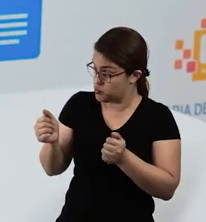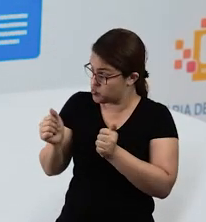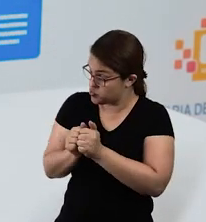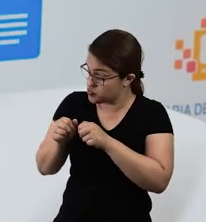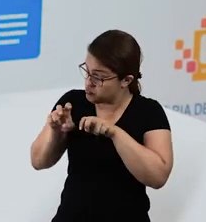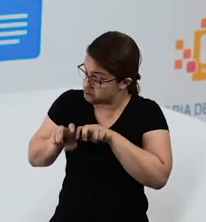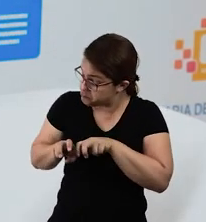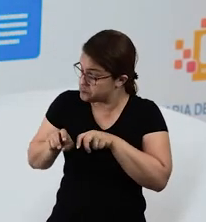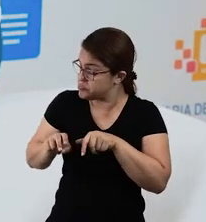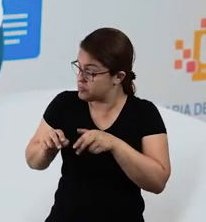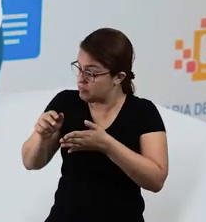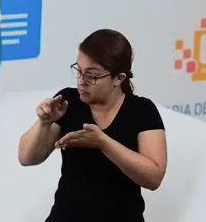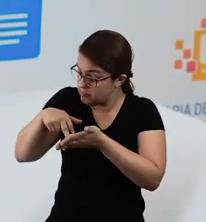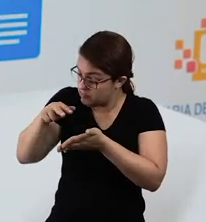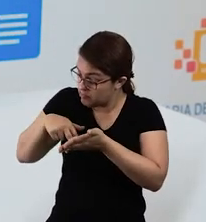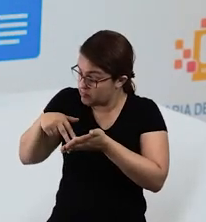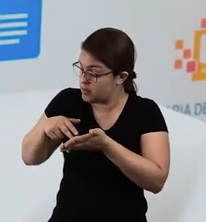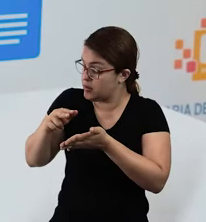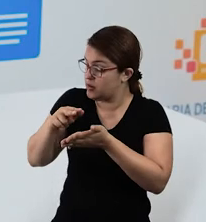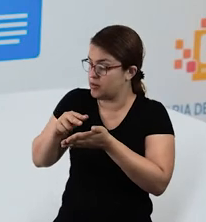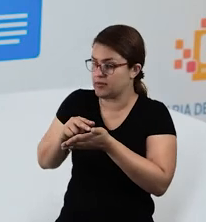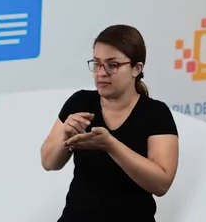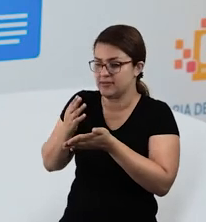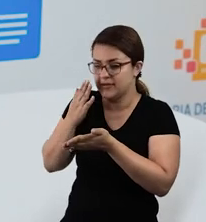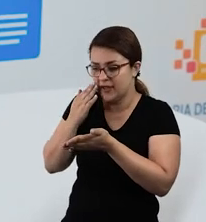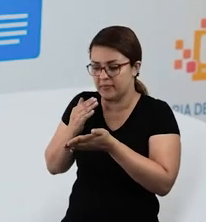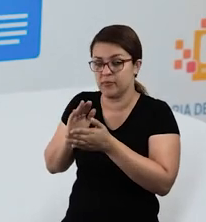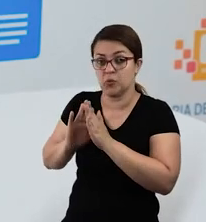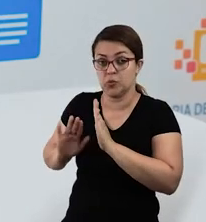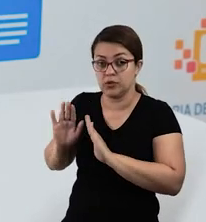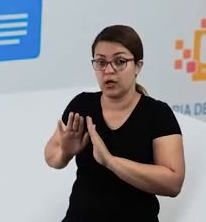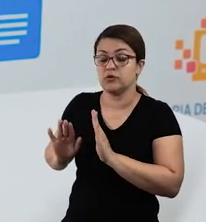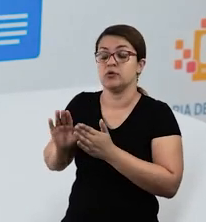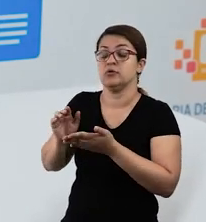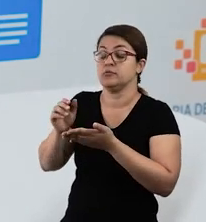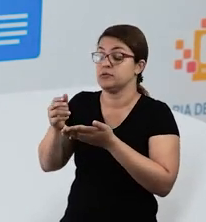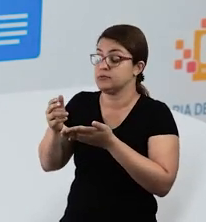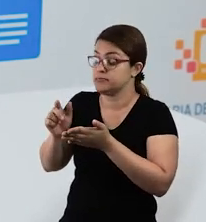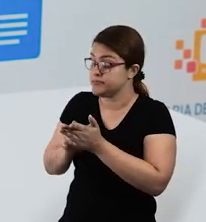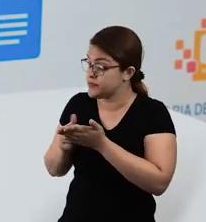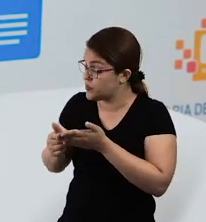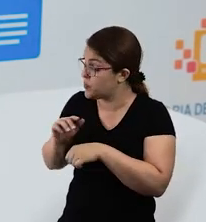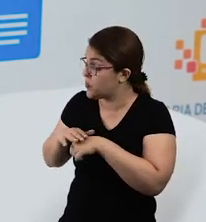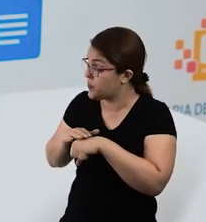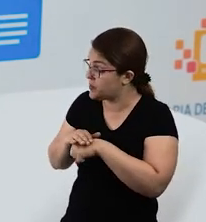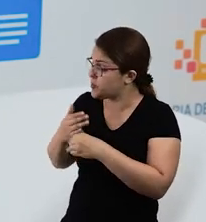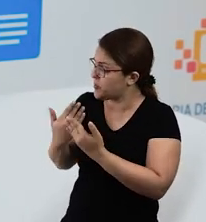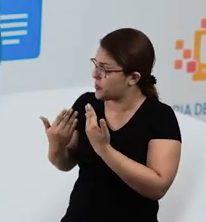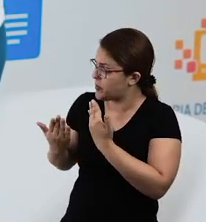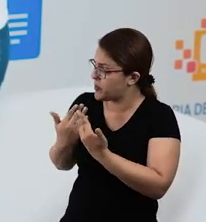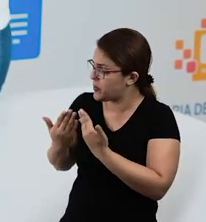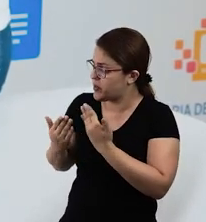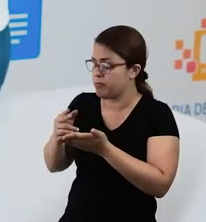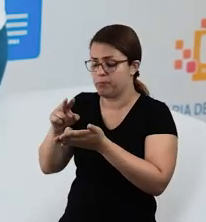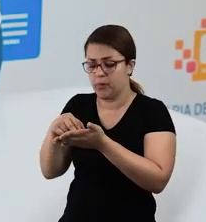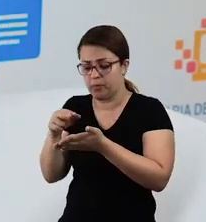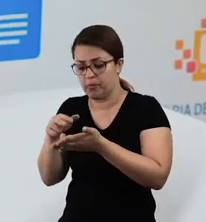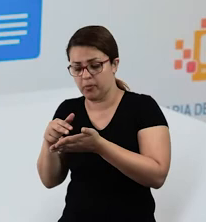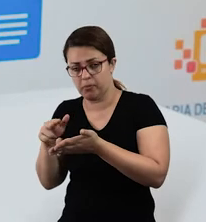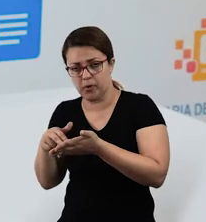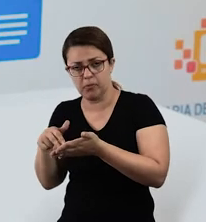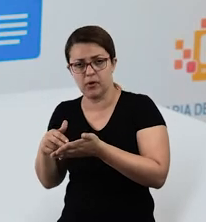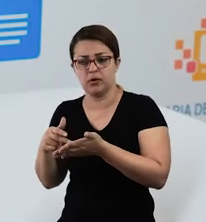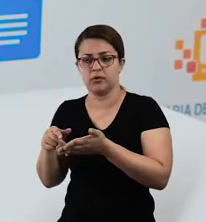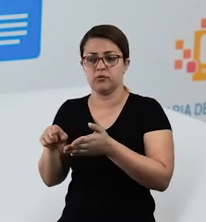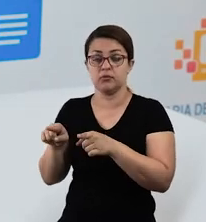para ela, né? Com bastante cuidado, passando as informações, converse com ela sobre o que está sendo lido e aí